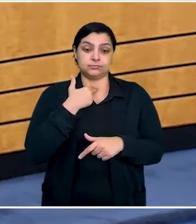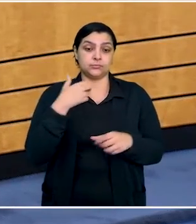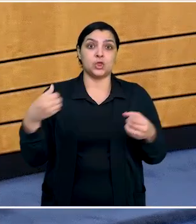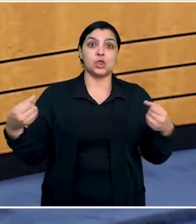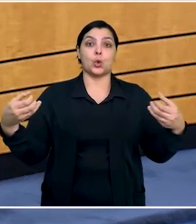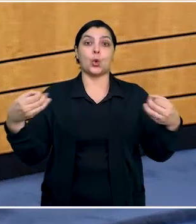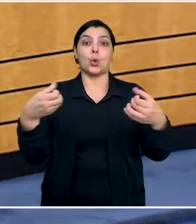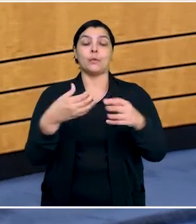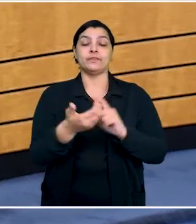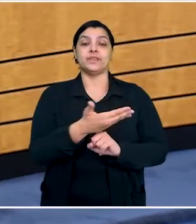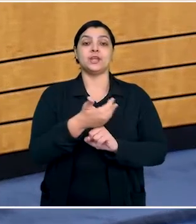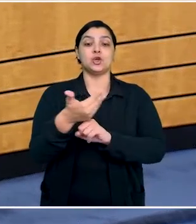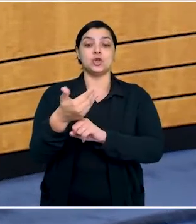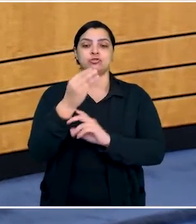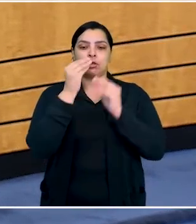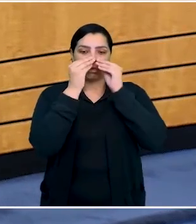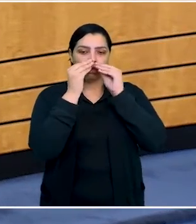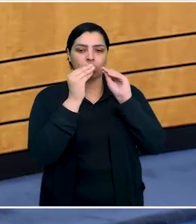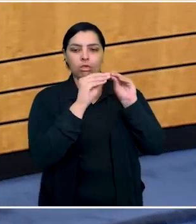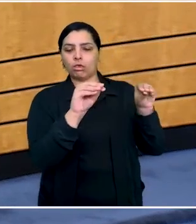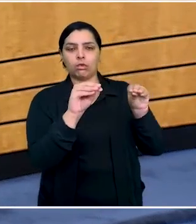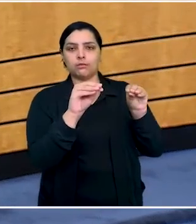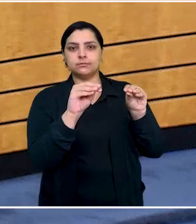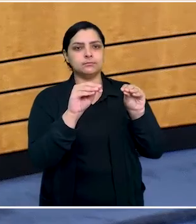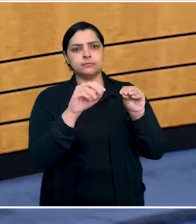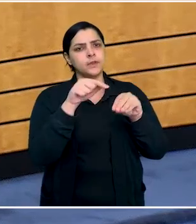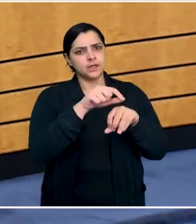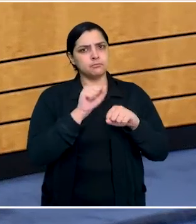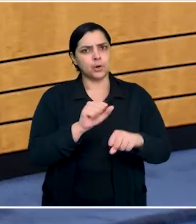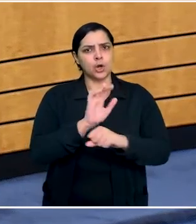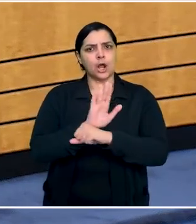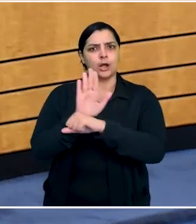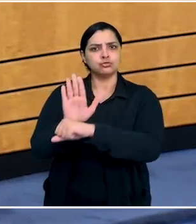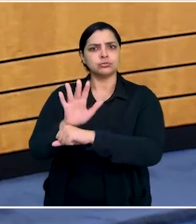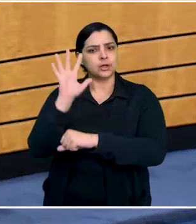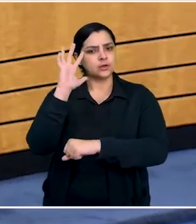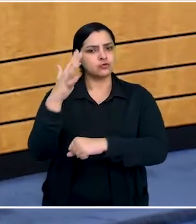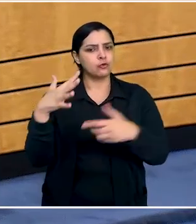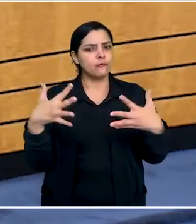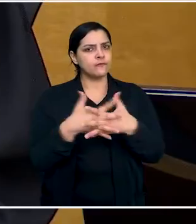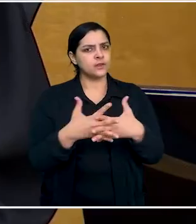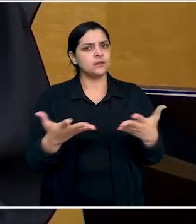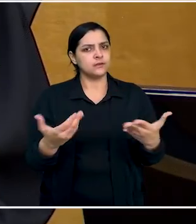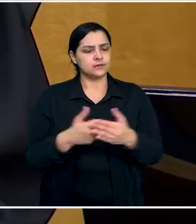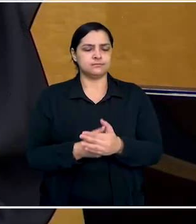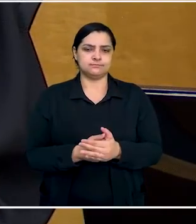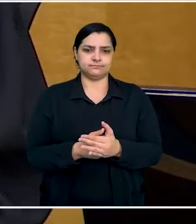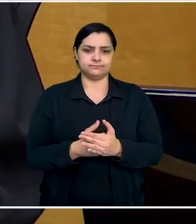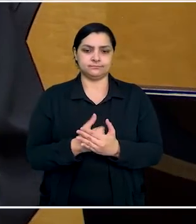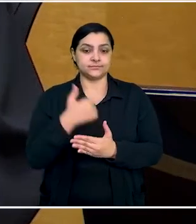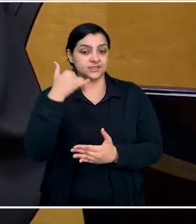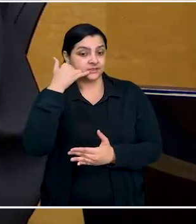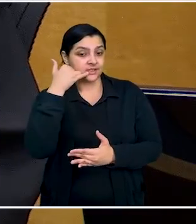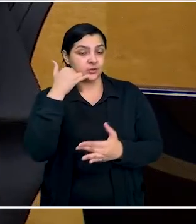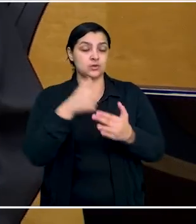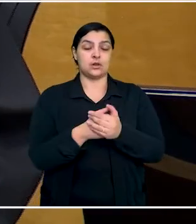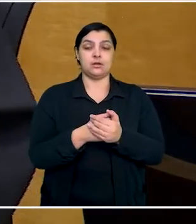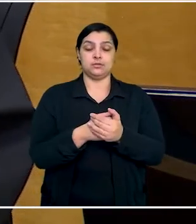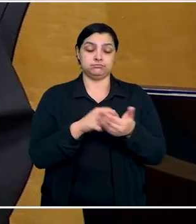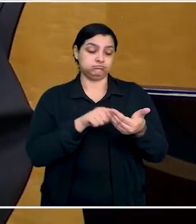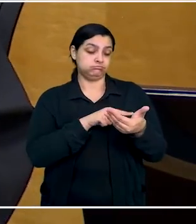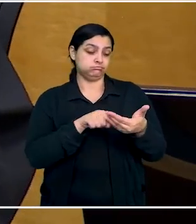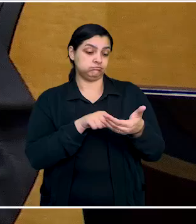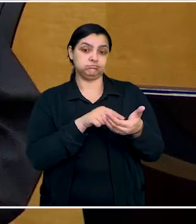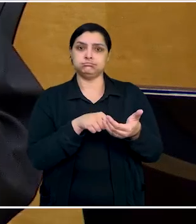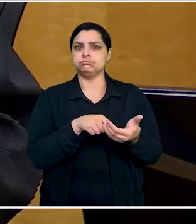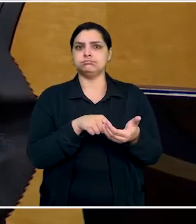ignorar as inovações tecnológicas como fonte de auxílio para solucionar conflitos. Os telefones celulares e